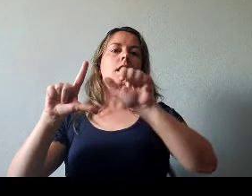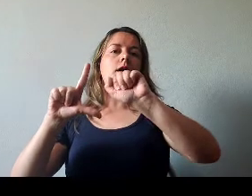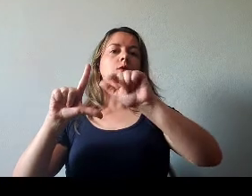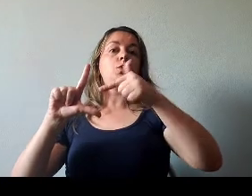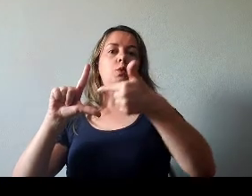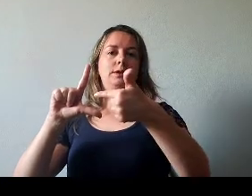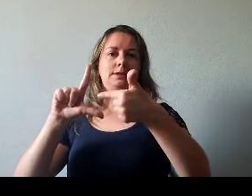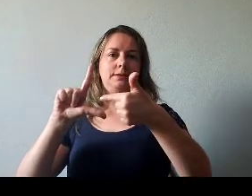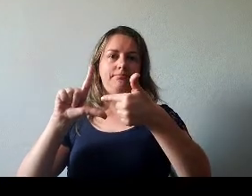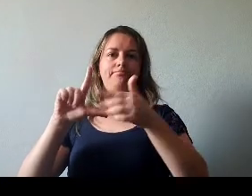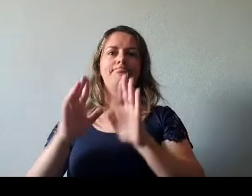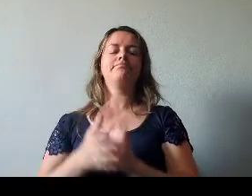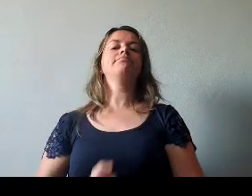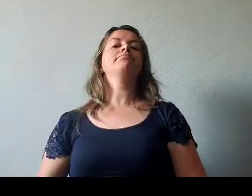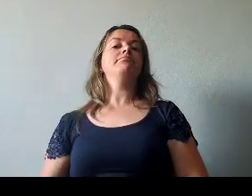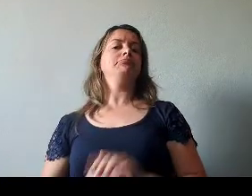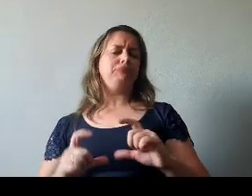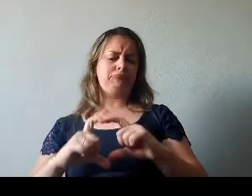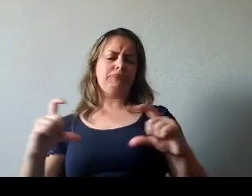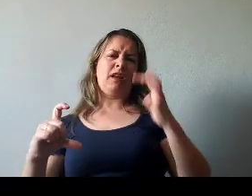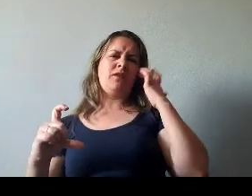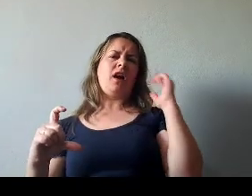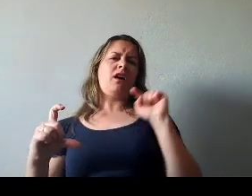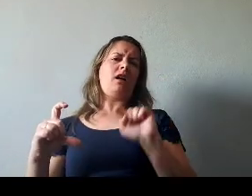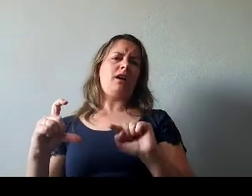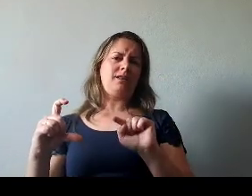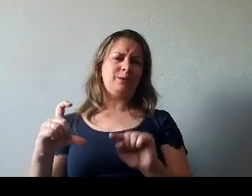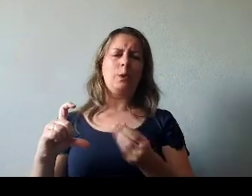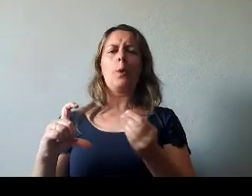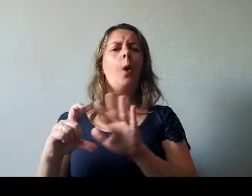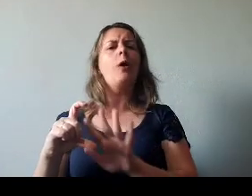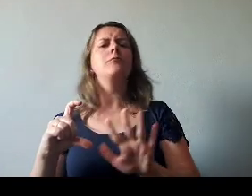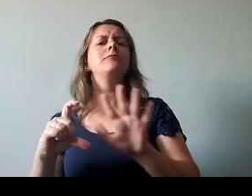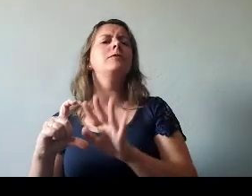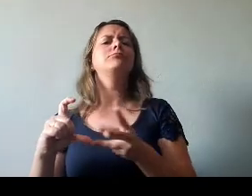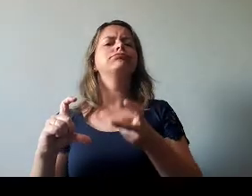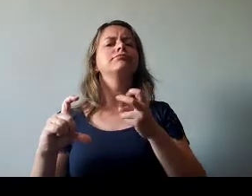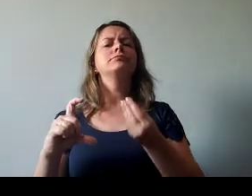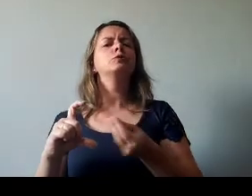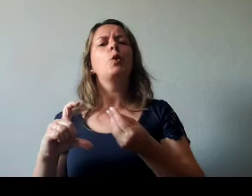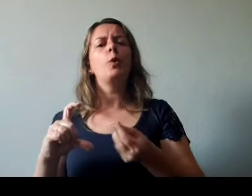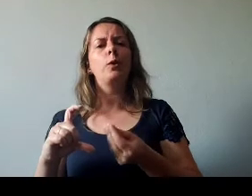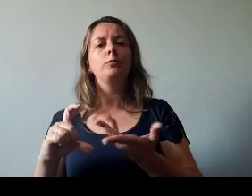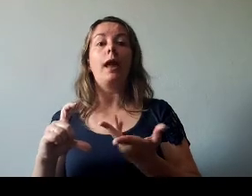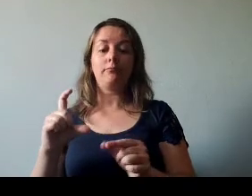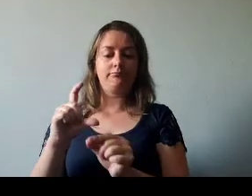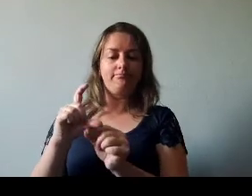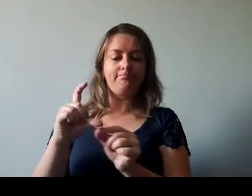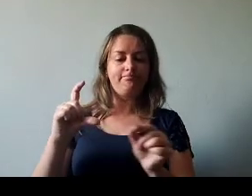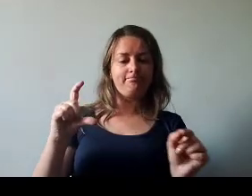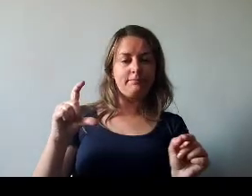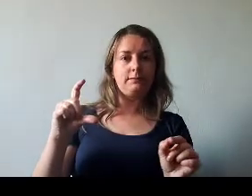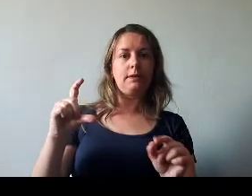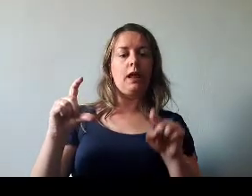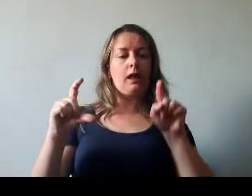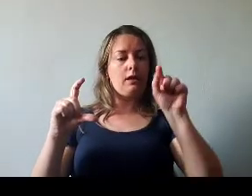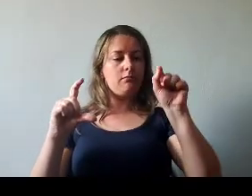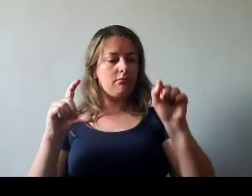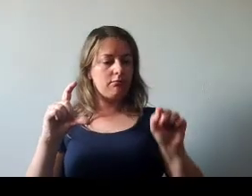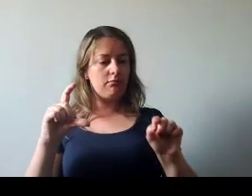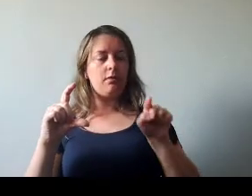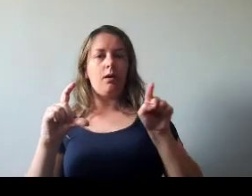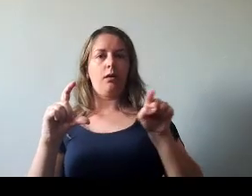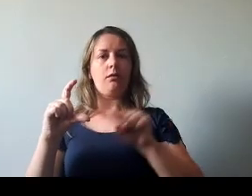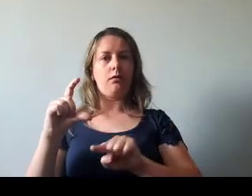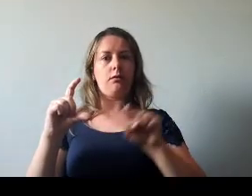Bom, a área do retângulo é fácil, né, gente? Como é que calcular a área do retângulo? É base vezes altura. Então,